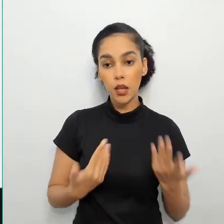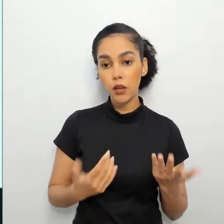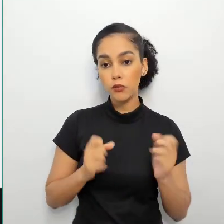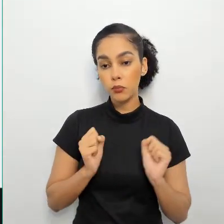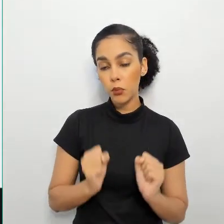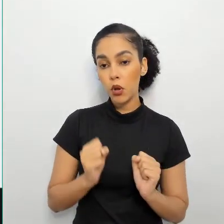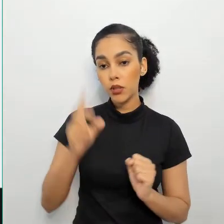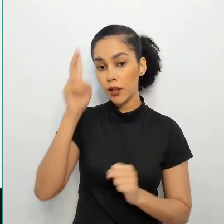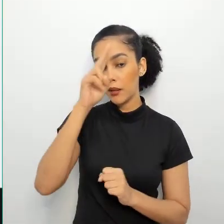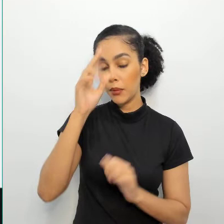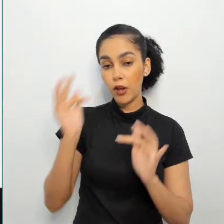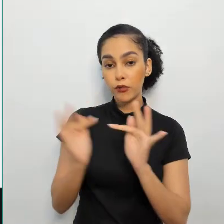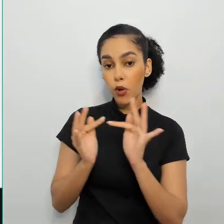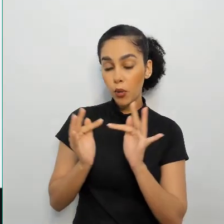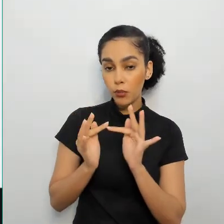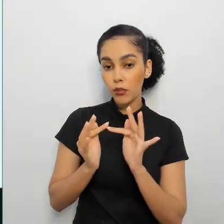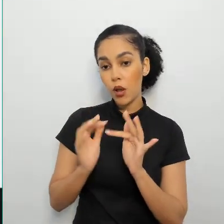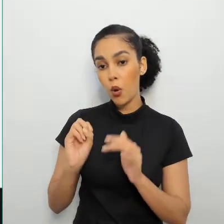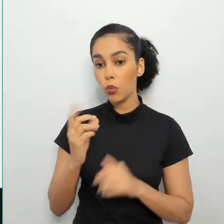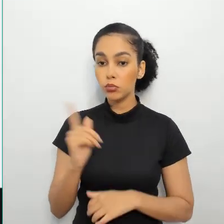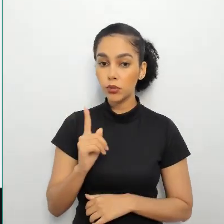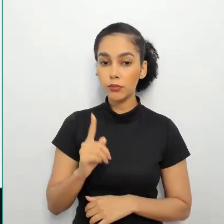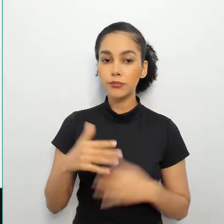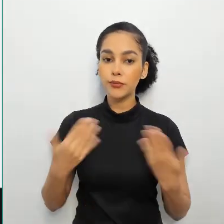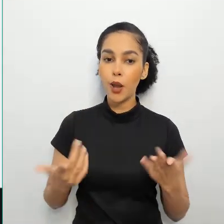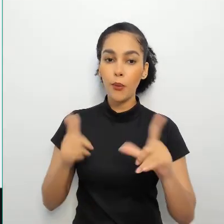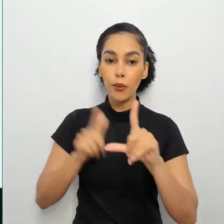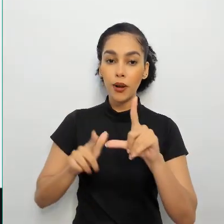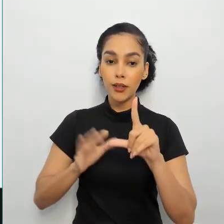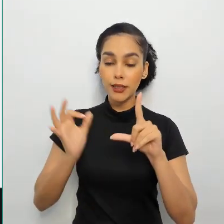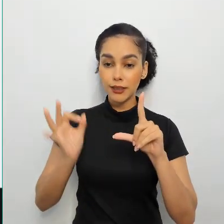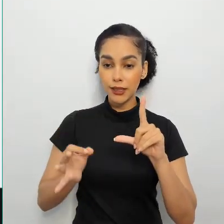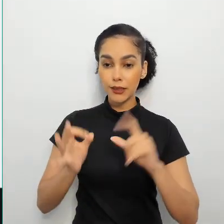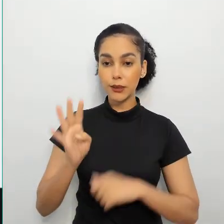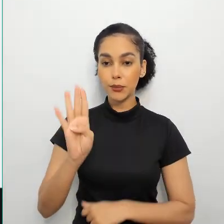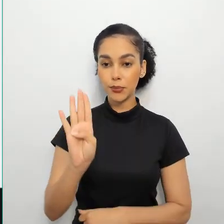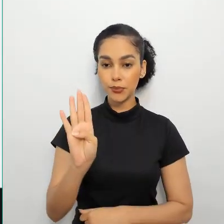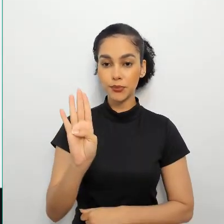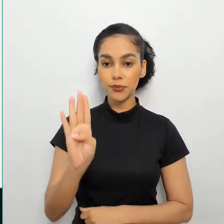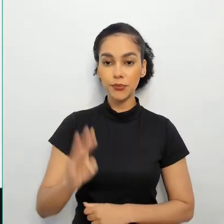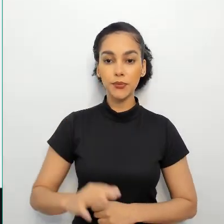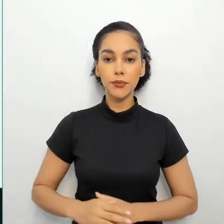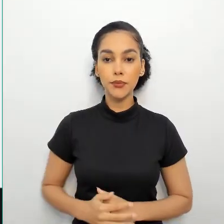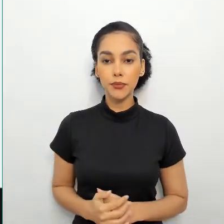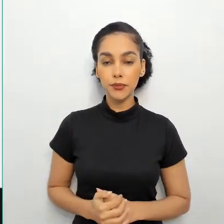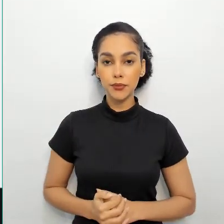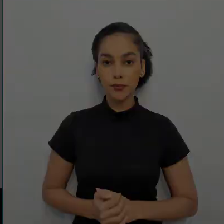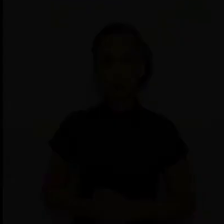Tá bom? Então, questão 166, a resposta correta é o item B.